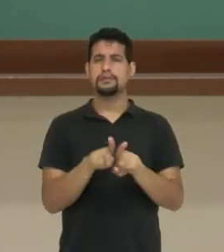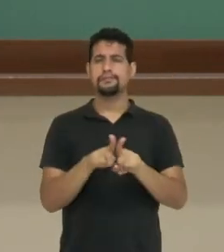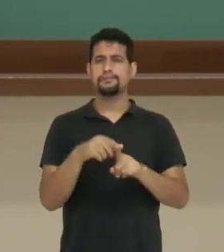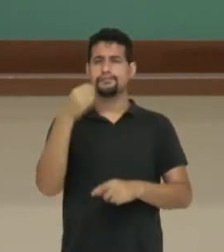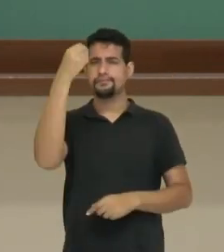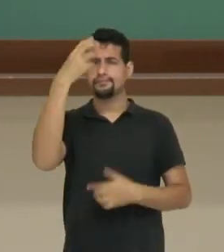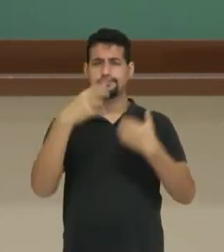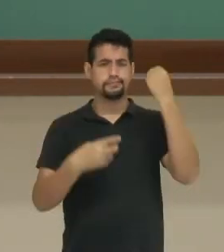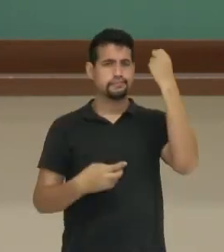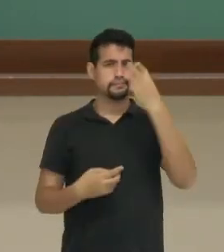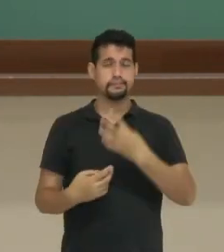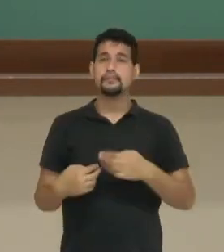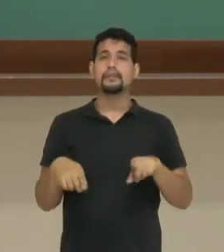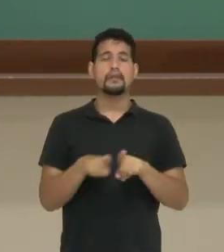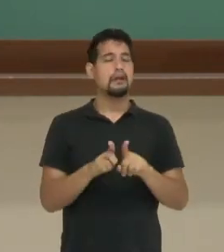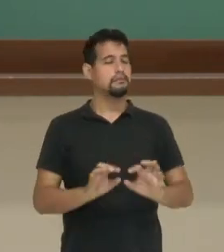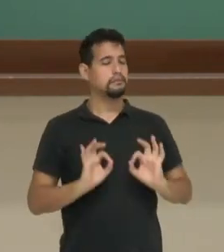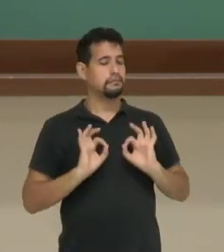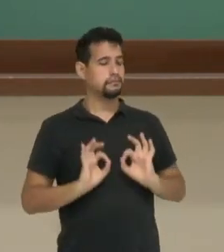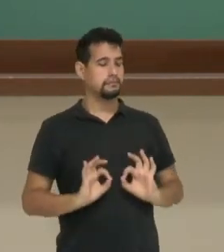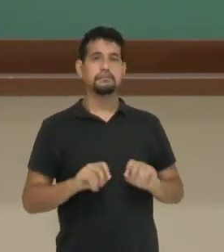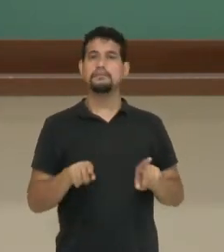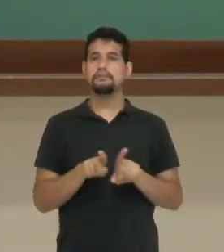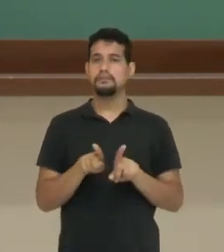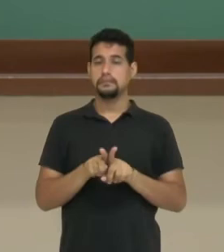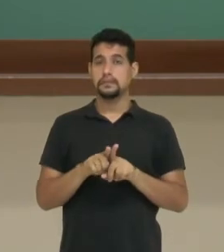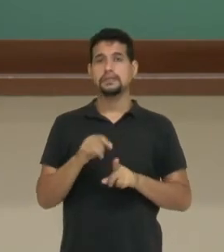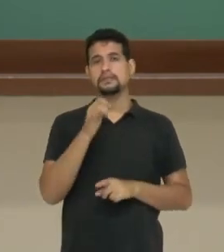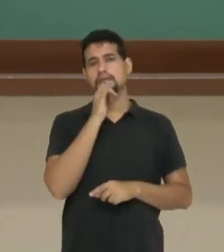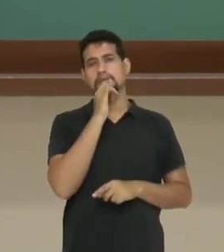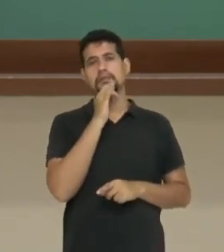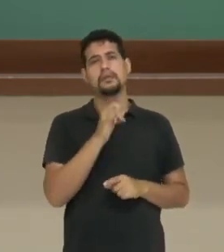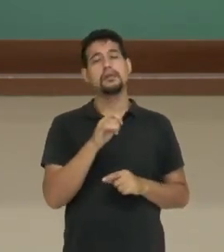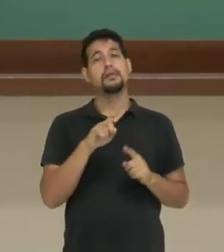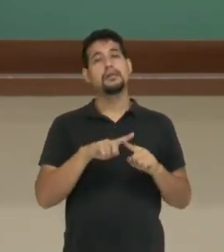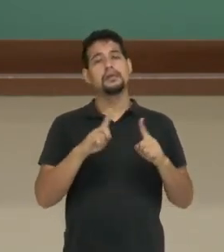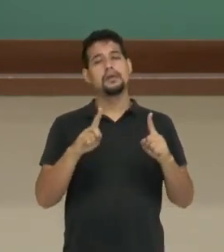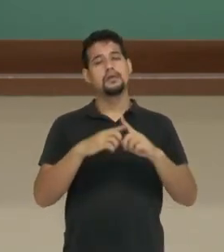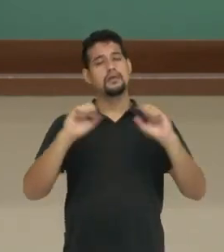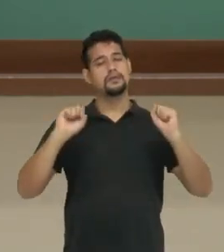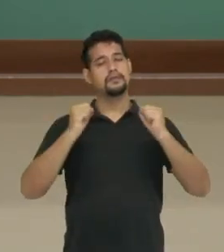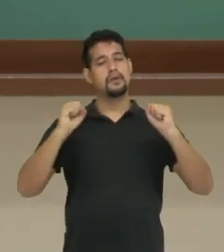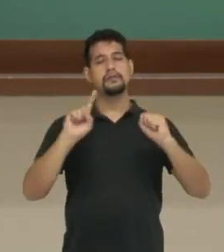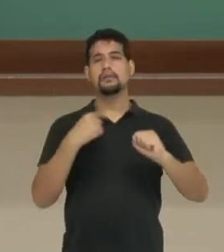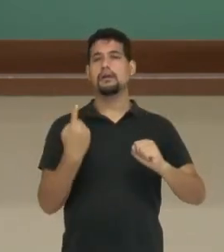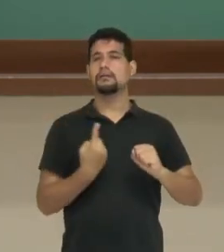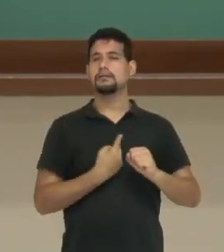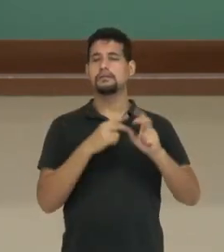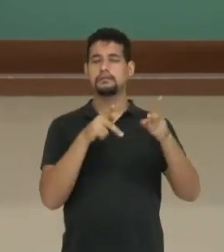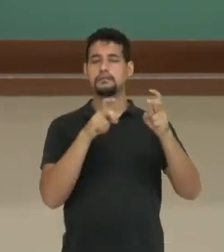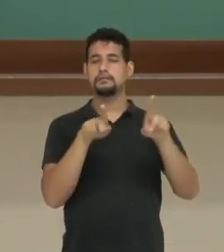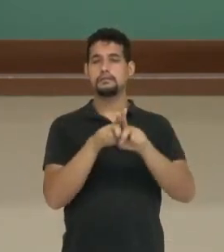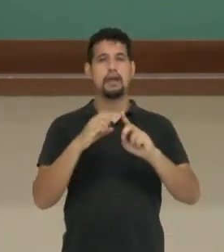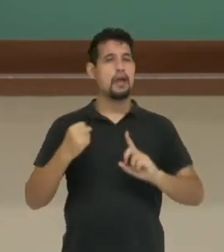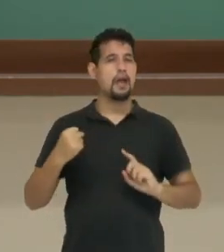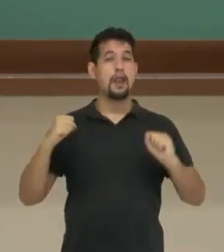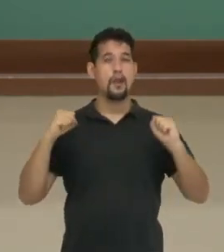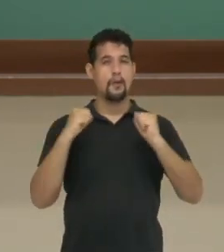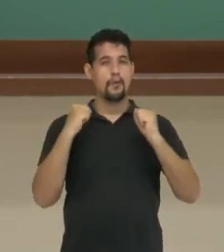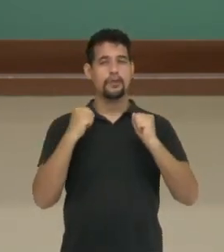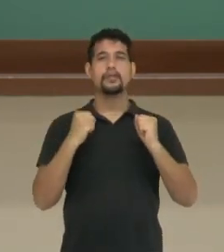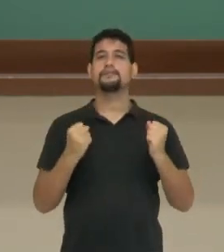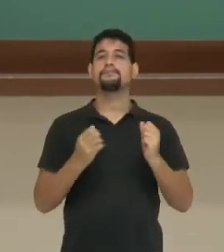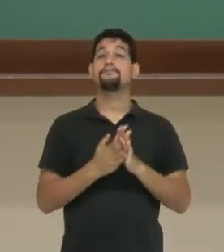em conduta correta, né, espírito esportivo, a gente também vê isso nas lutas.